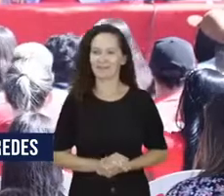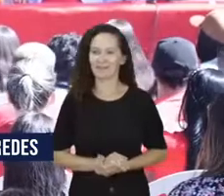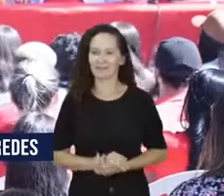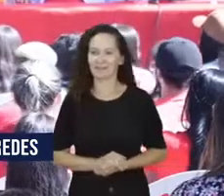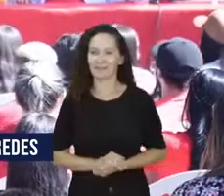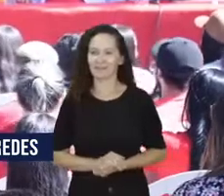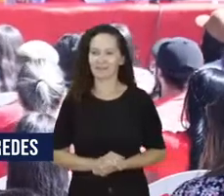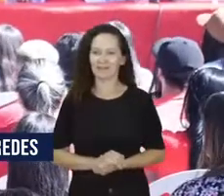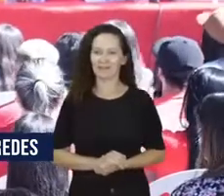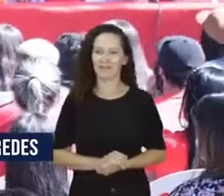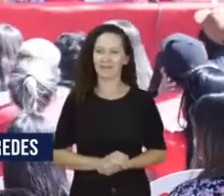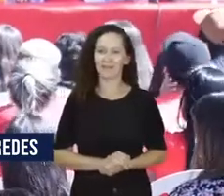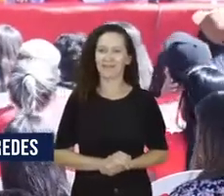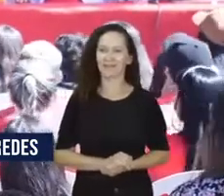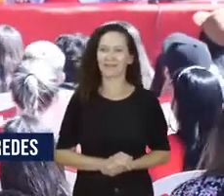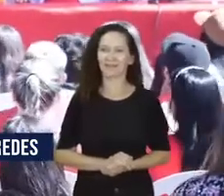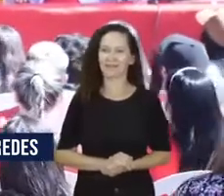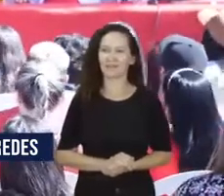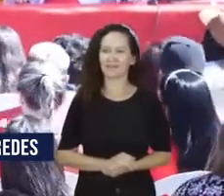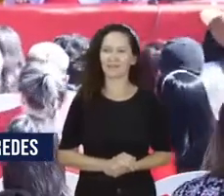Presidente. Vai lá, Sabrina.